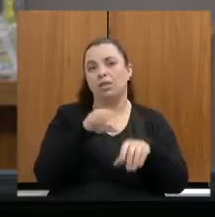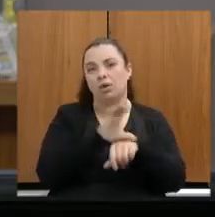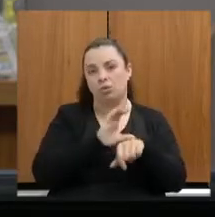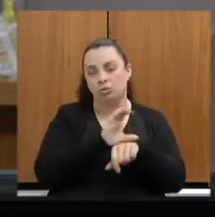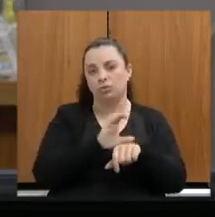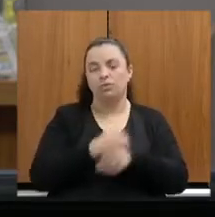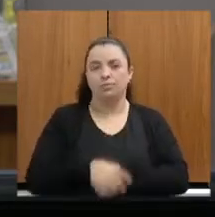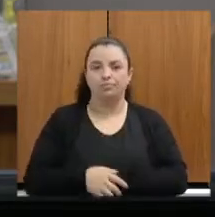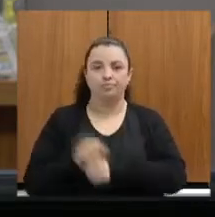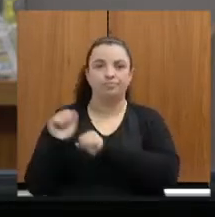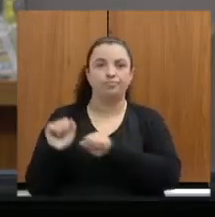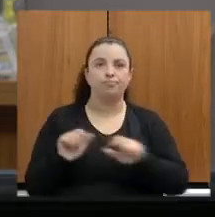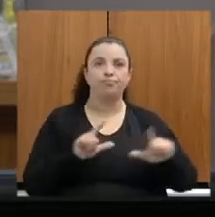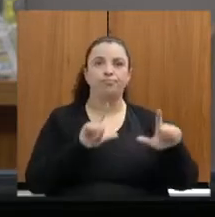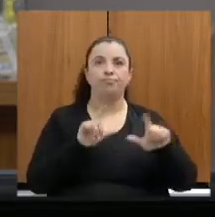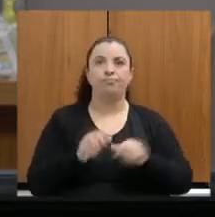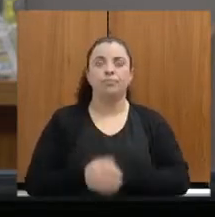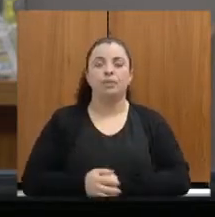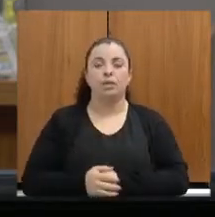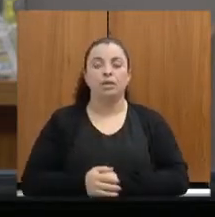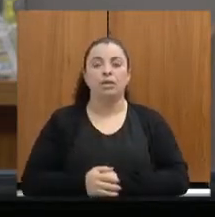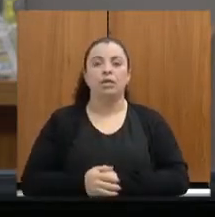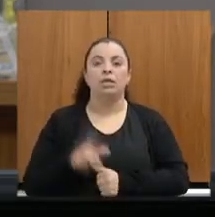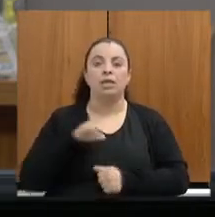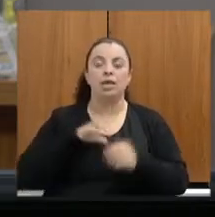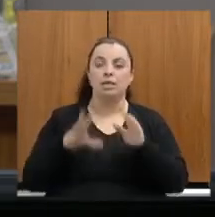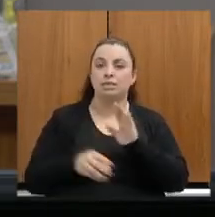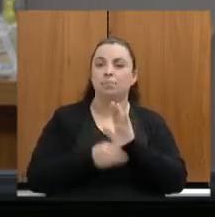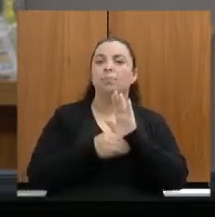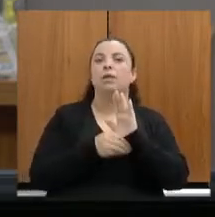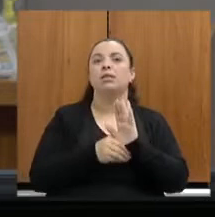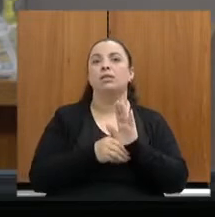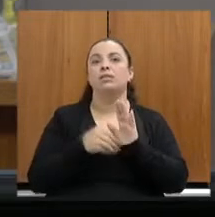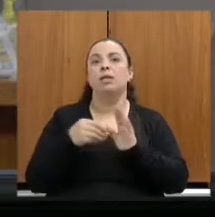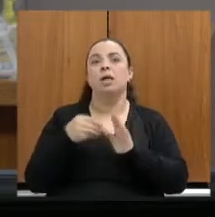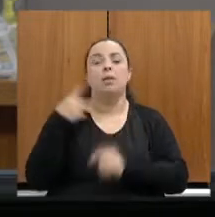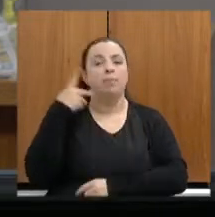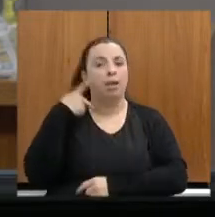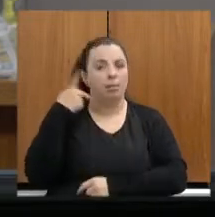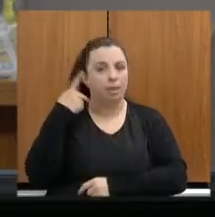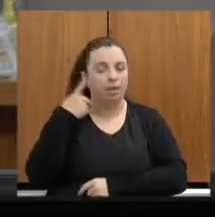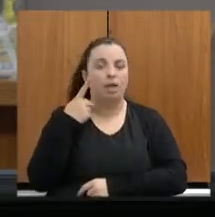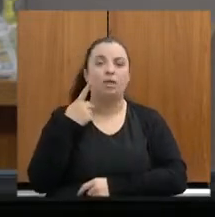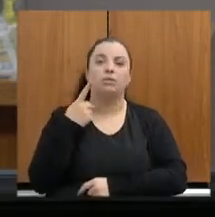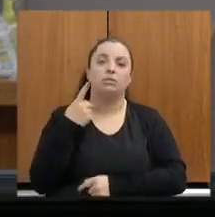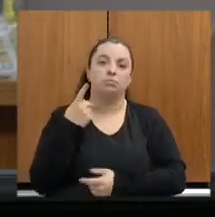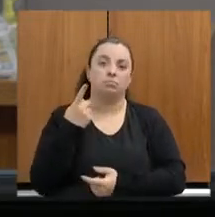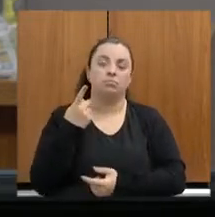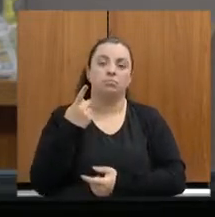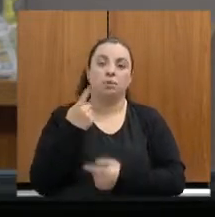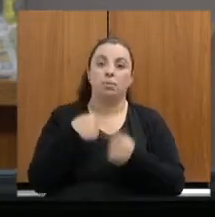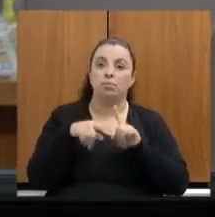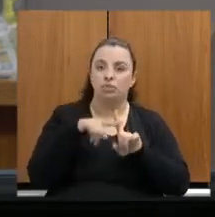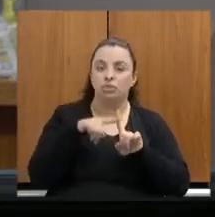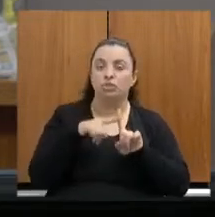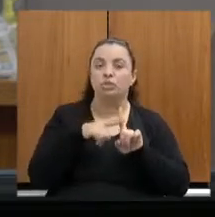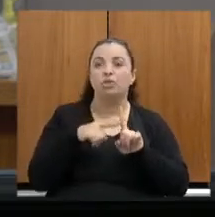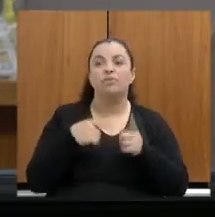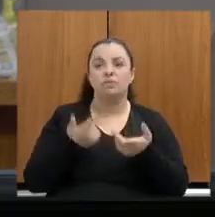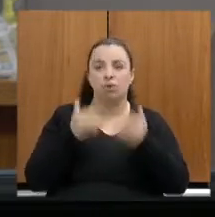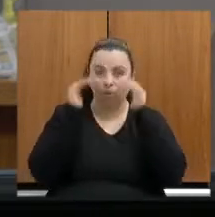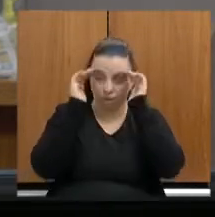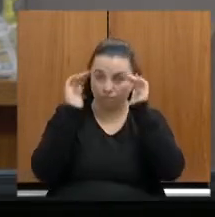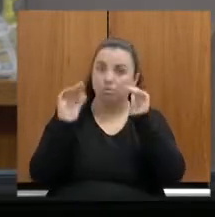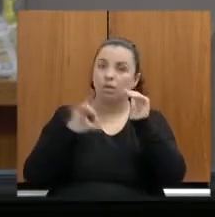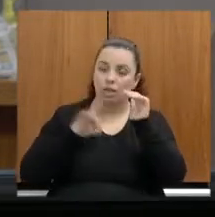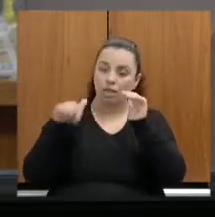relação às emendas parlamentares impositivas pode passar é um respeito que nós estamos tendo obviamente com